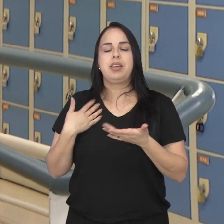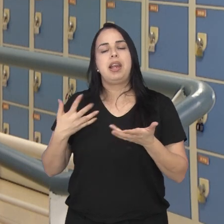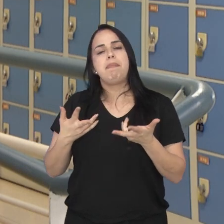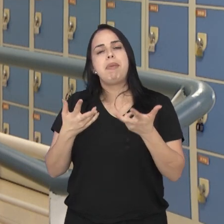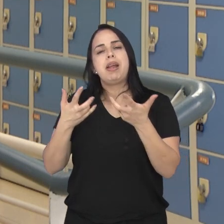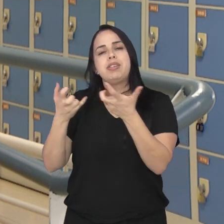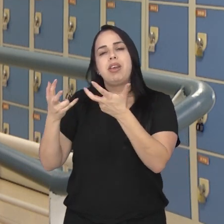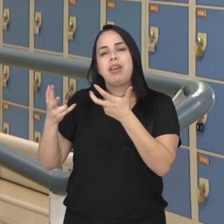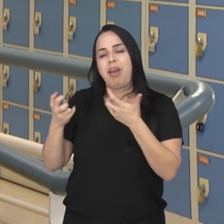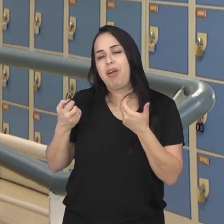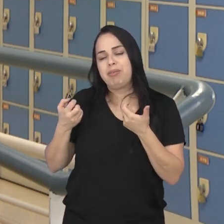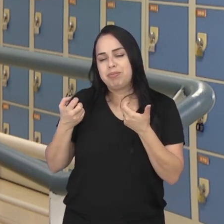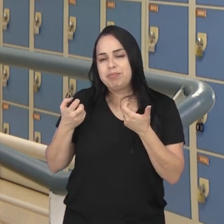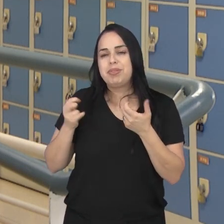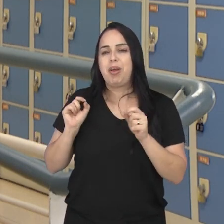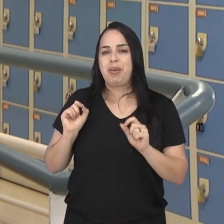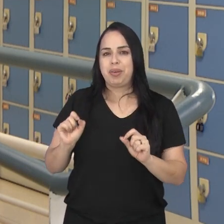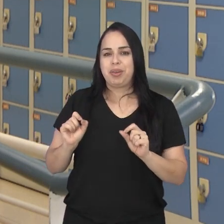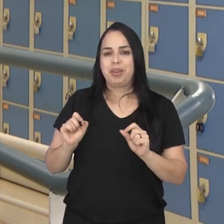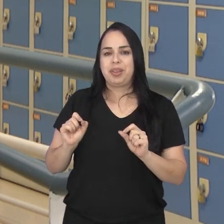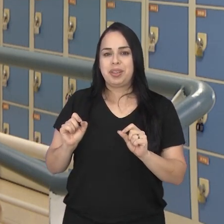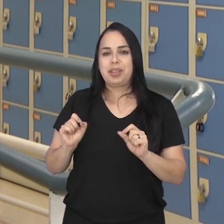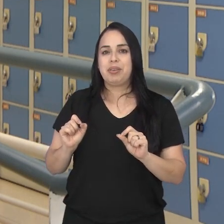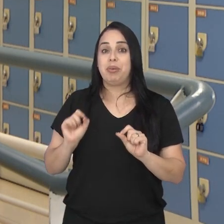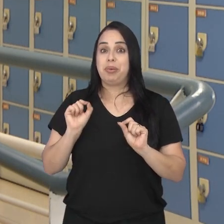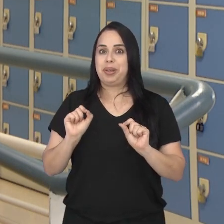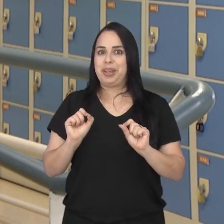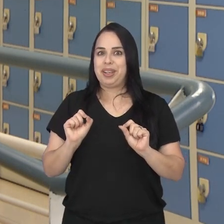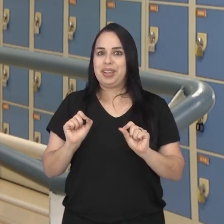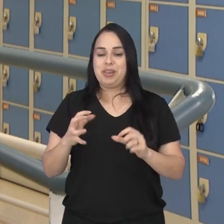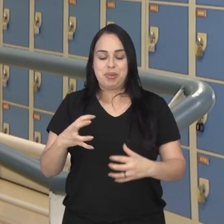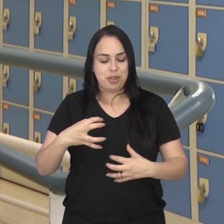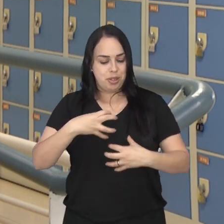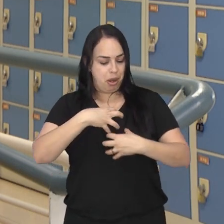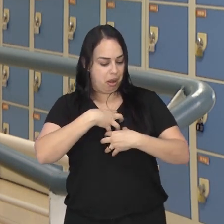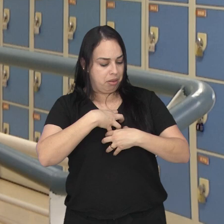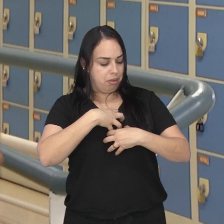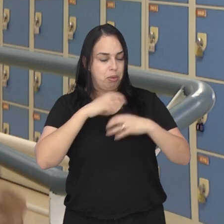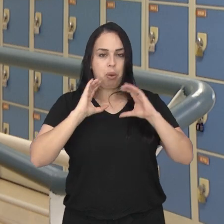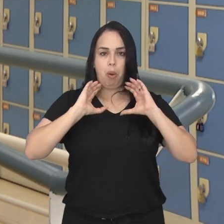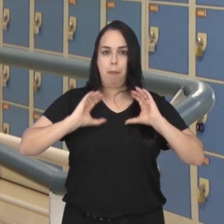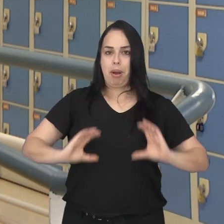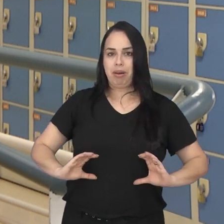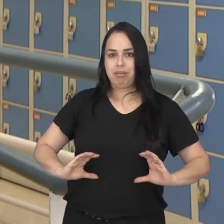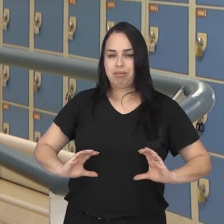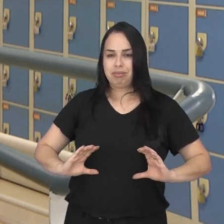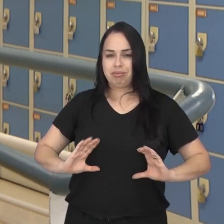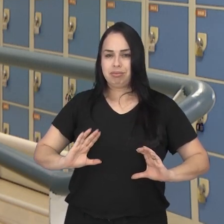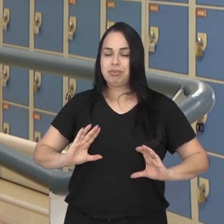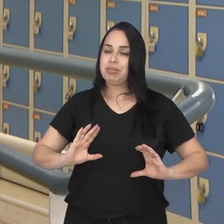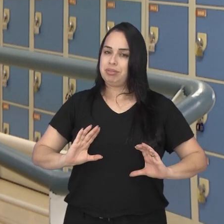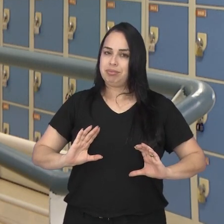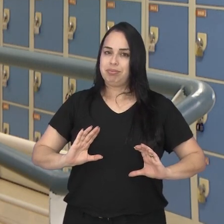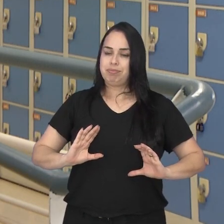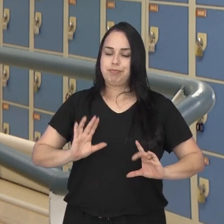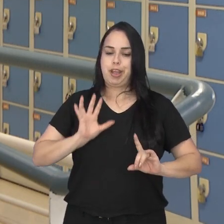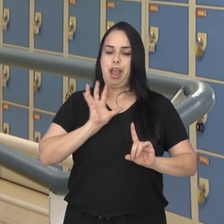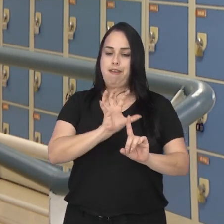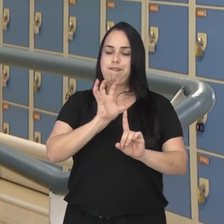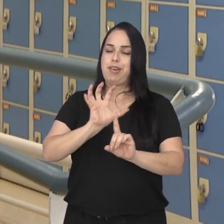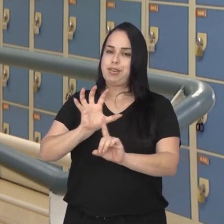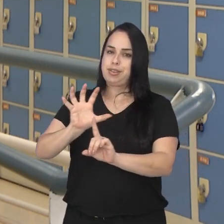para ele poder perceber como o a leitura dele a forma com que ele se comporta no ambiente da sala de aula